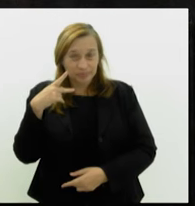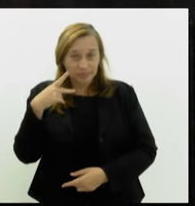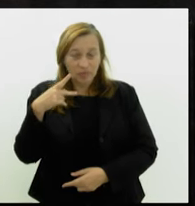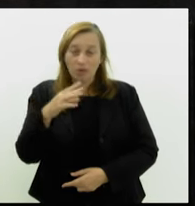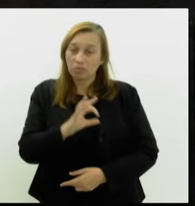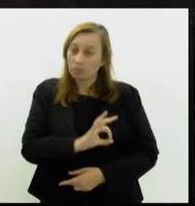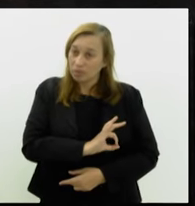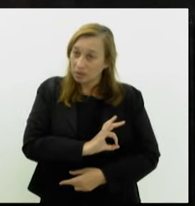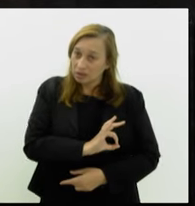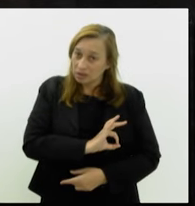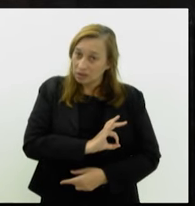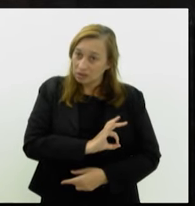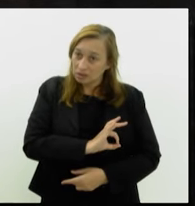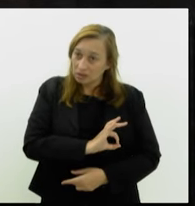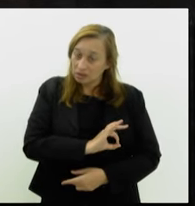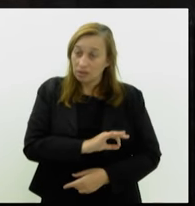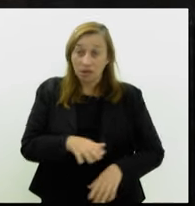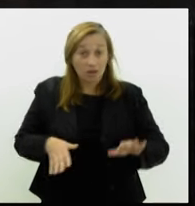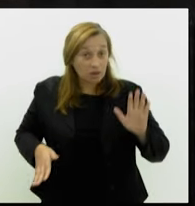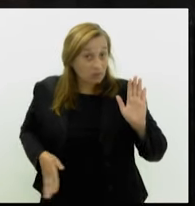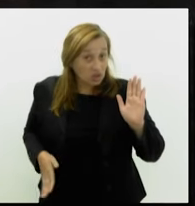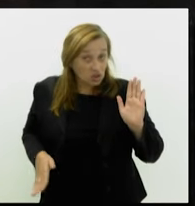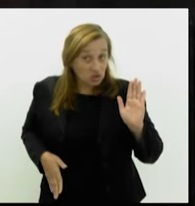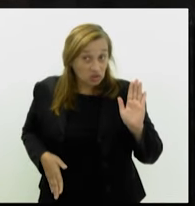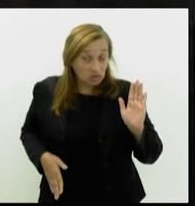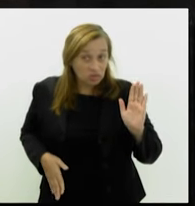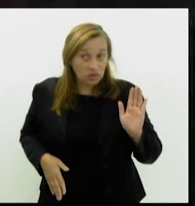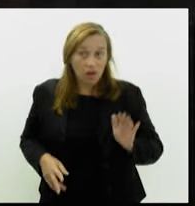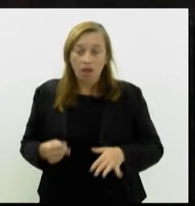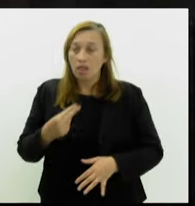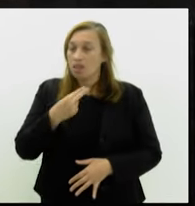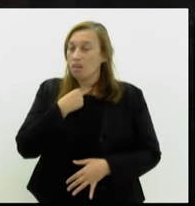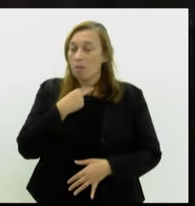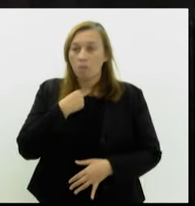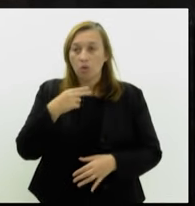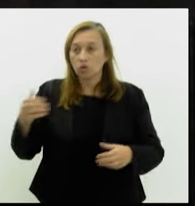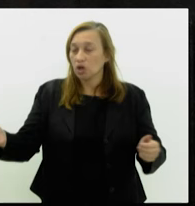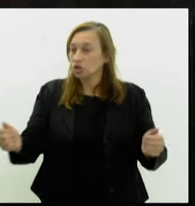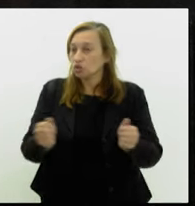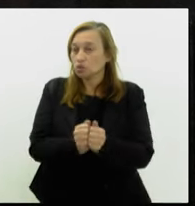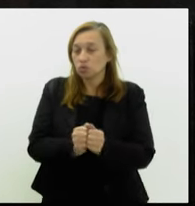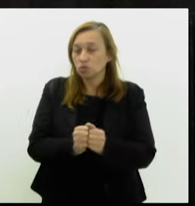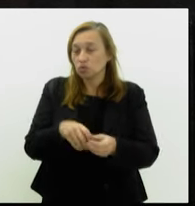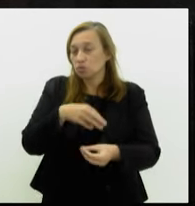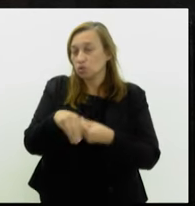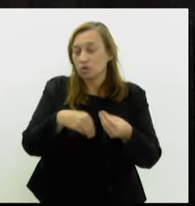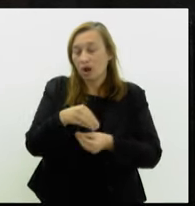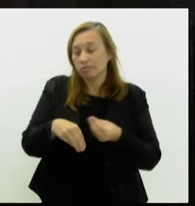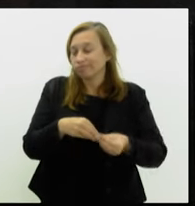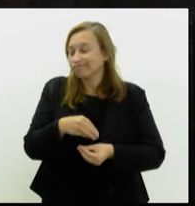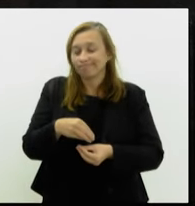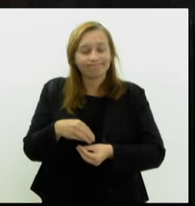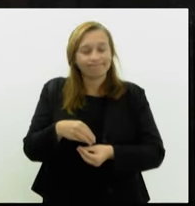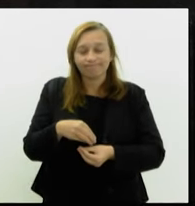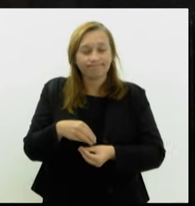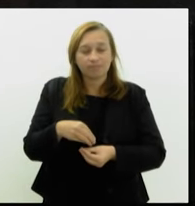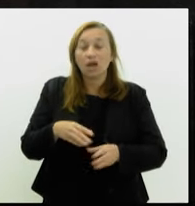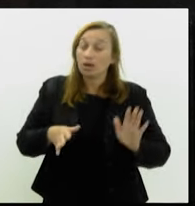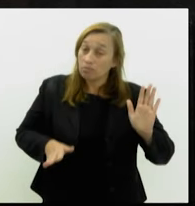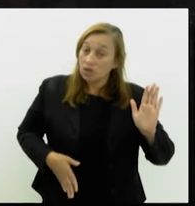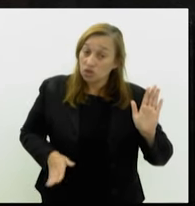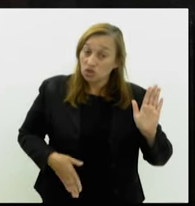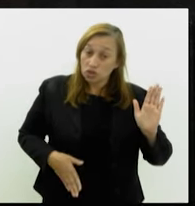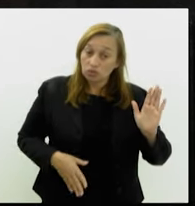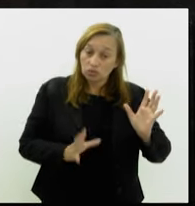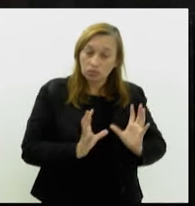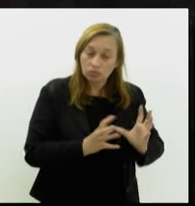polícia e bandido não podem estar juntos e misturados. Bandido é